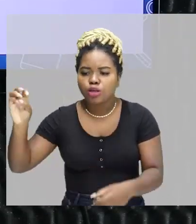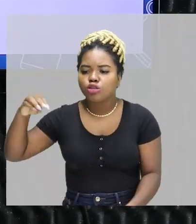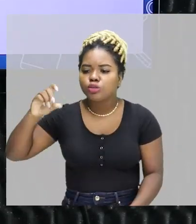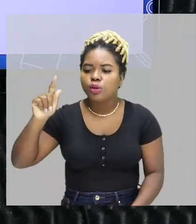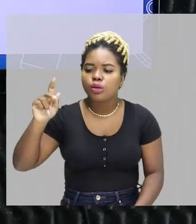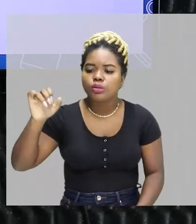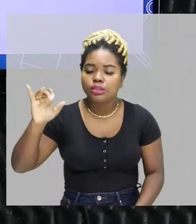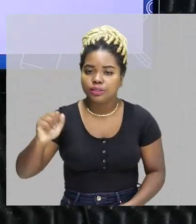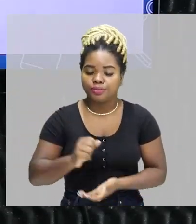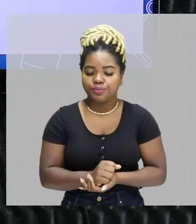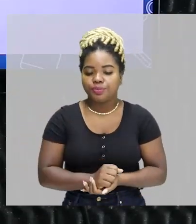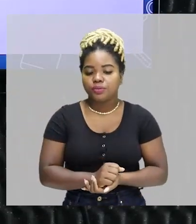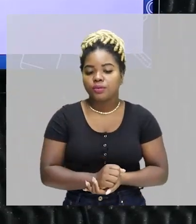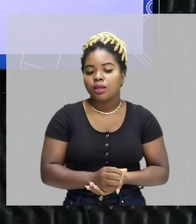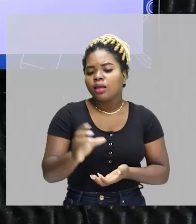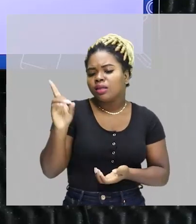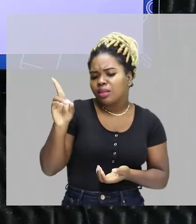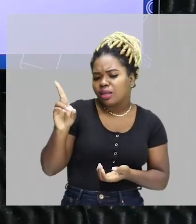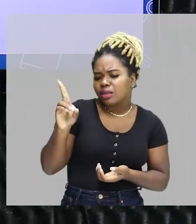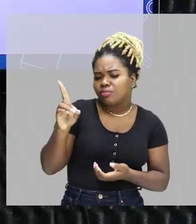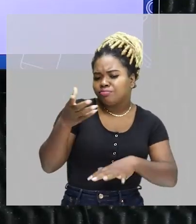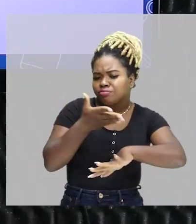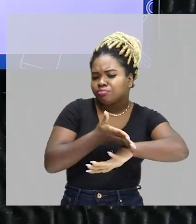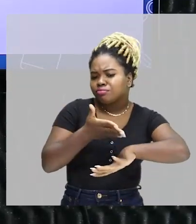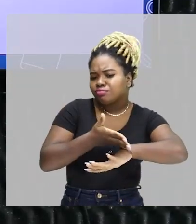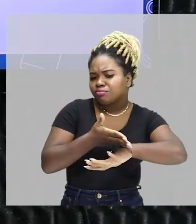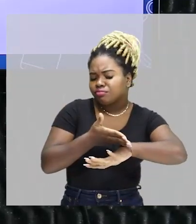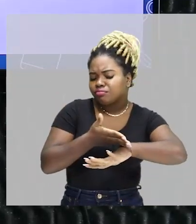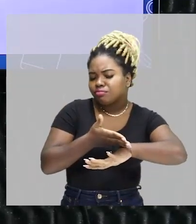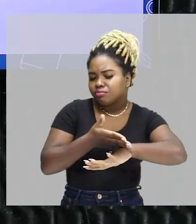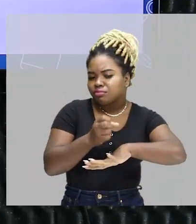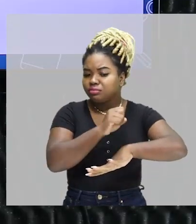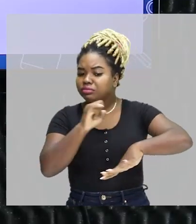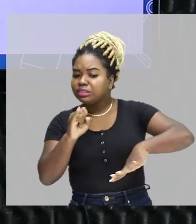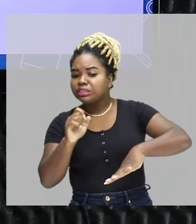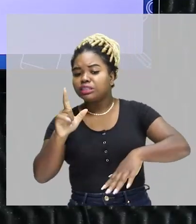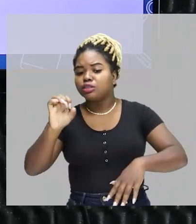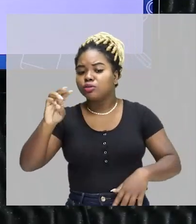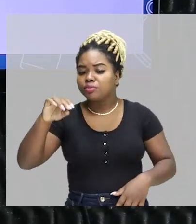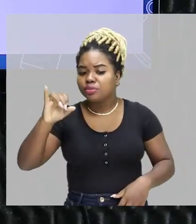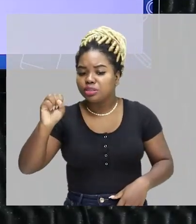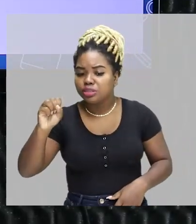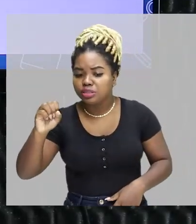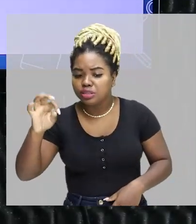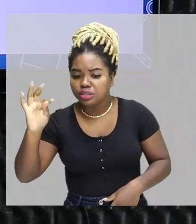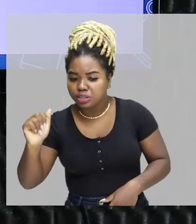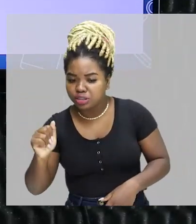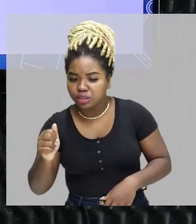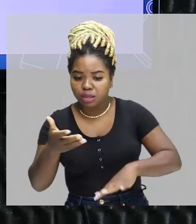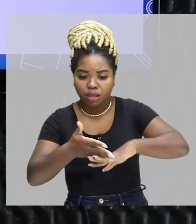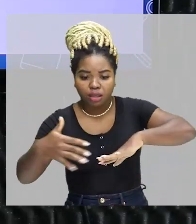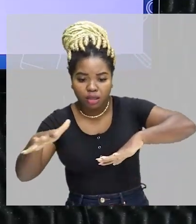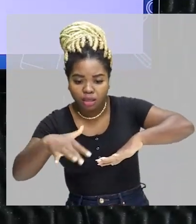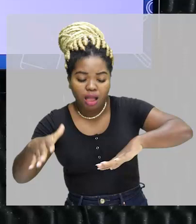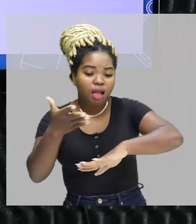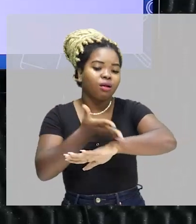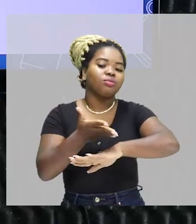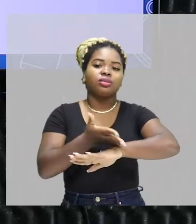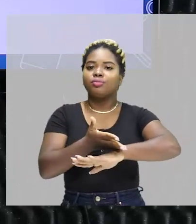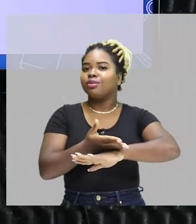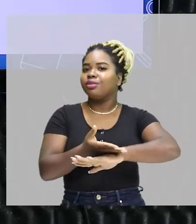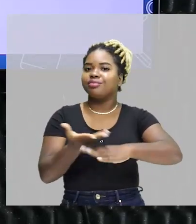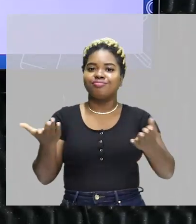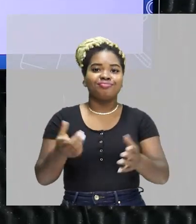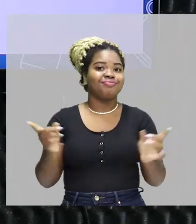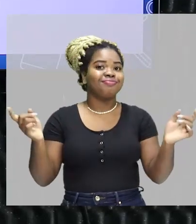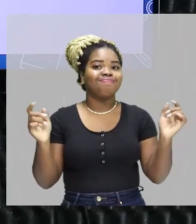cosmogonia. E a contemporânea? A contemporânea, se a iluminista, que é moderna, já está distante, a contemporânea está mais distante ainda. Então